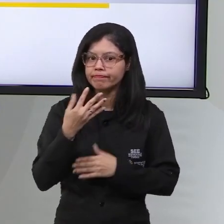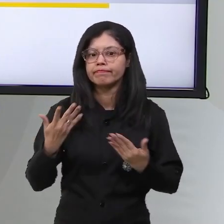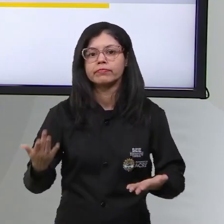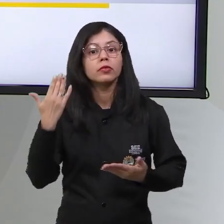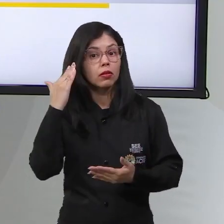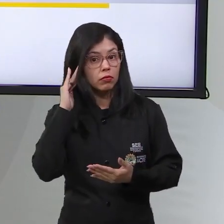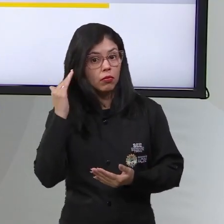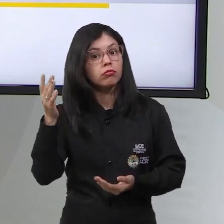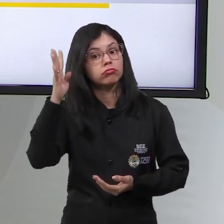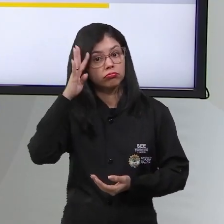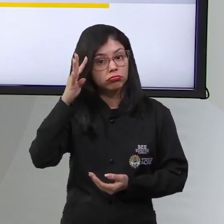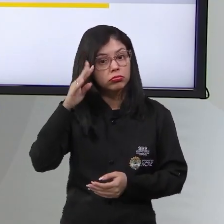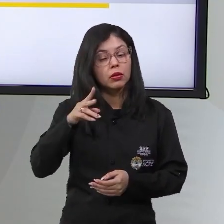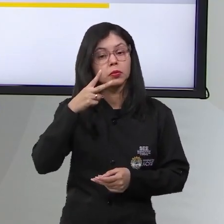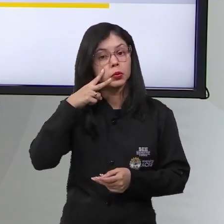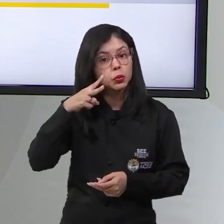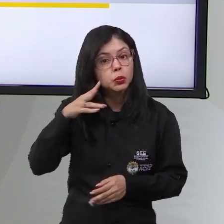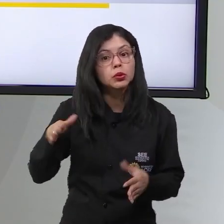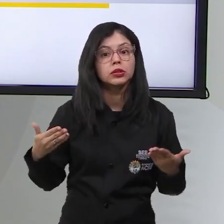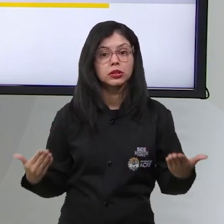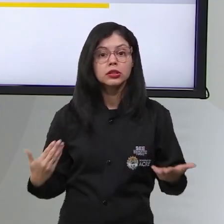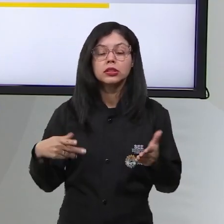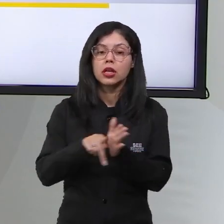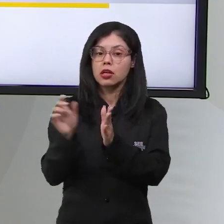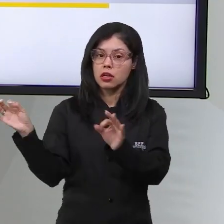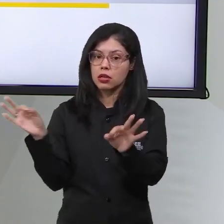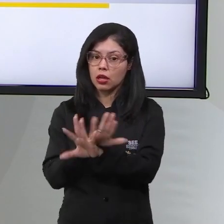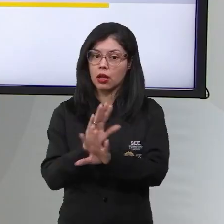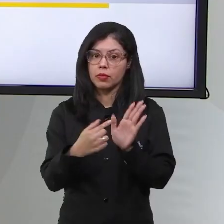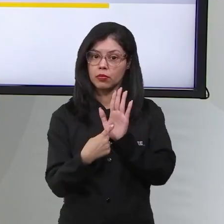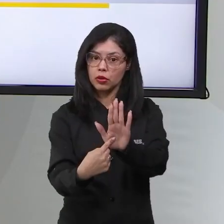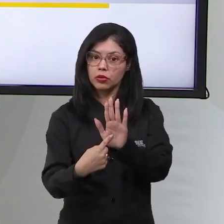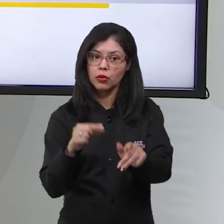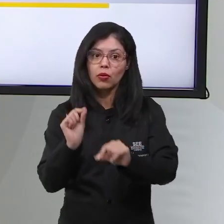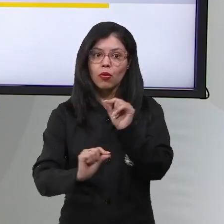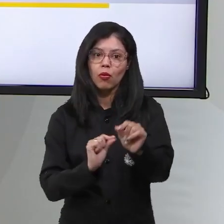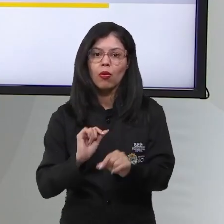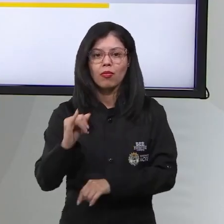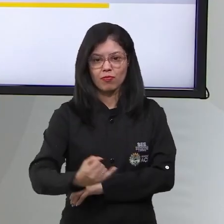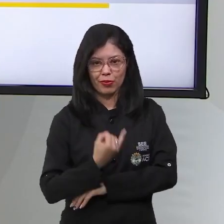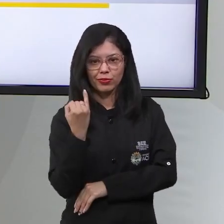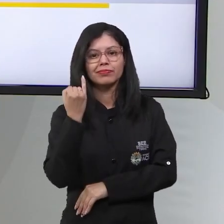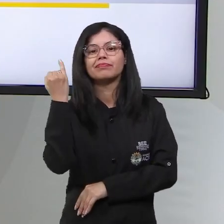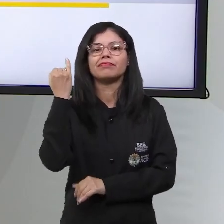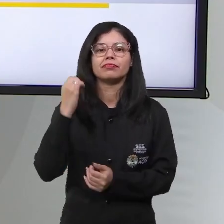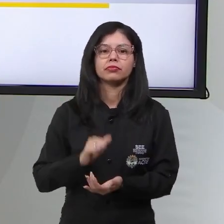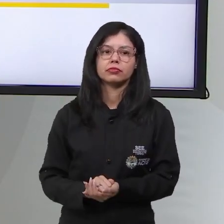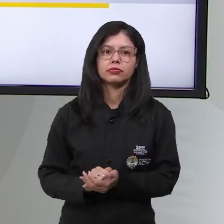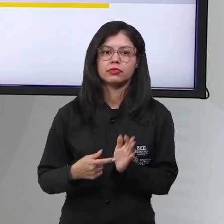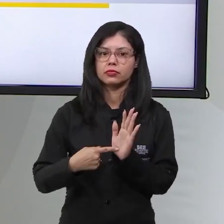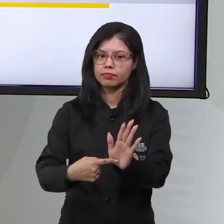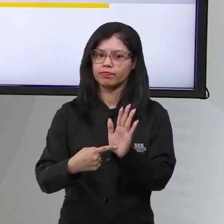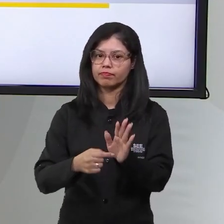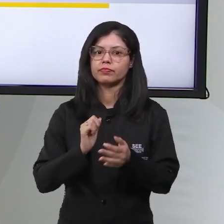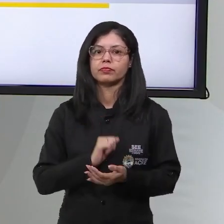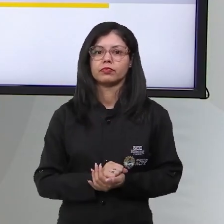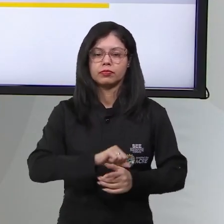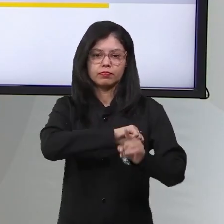interessantes. E são questionamentos que acabam revelando a importância de